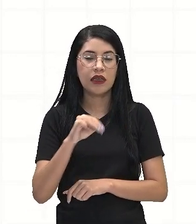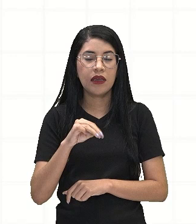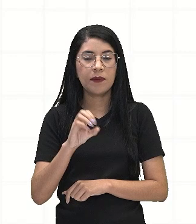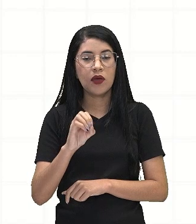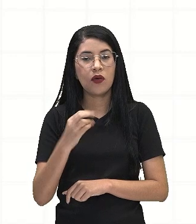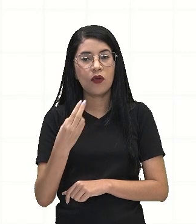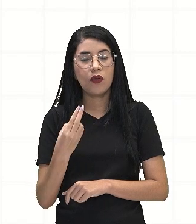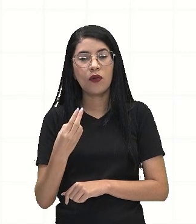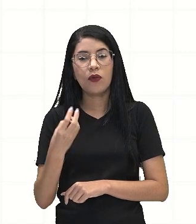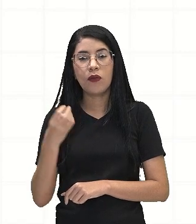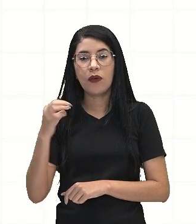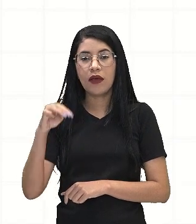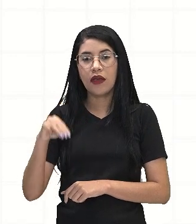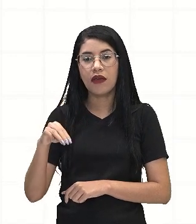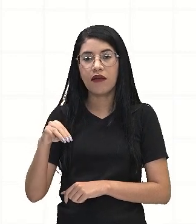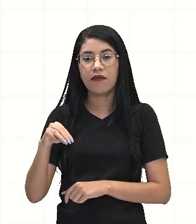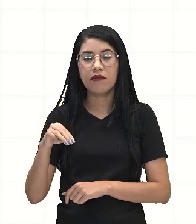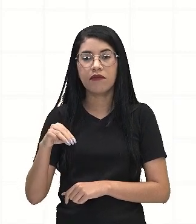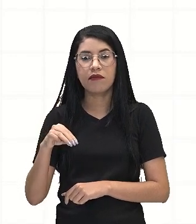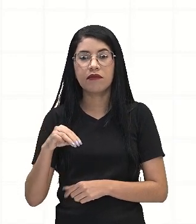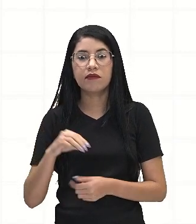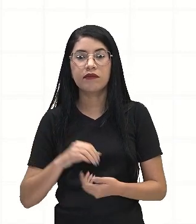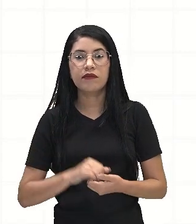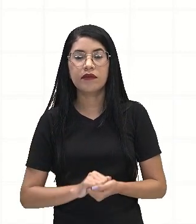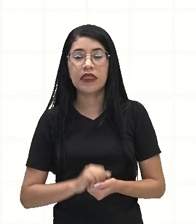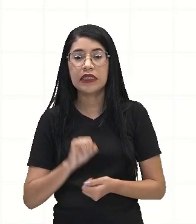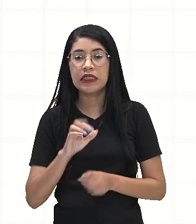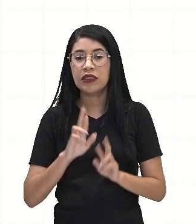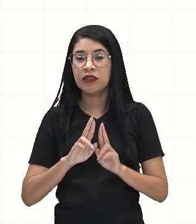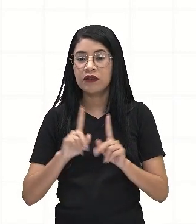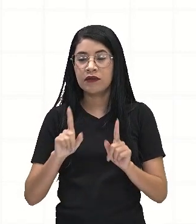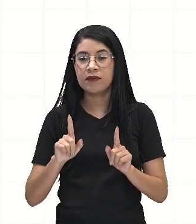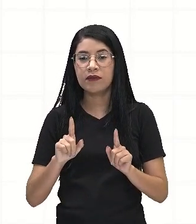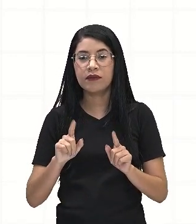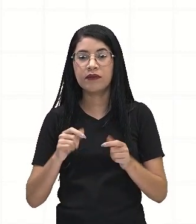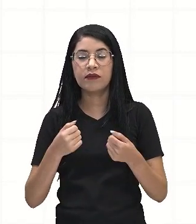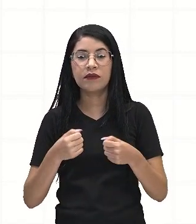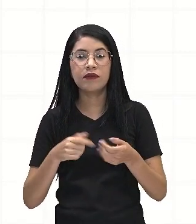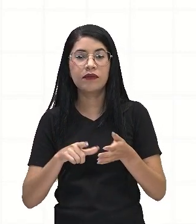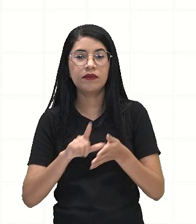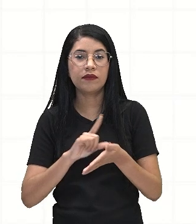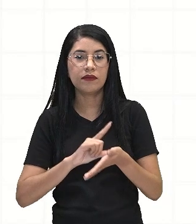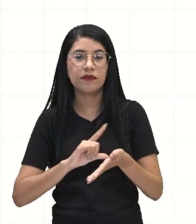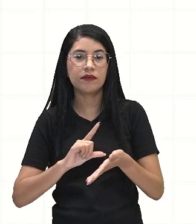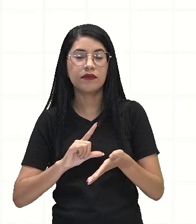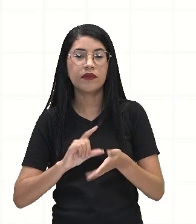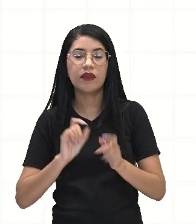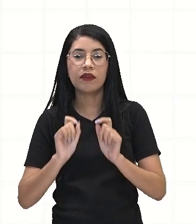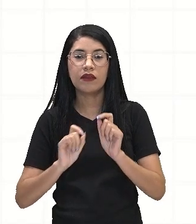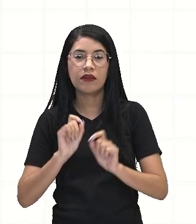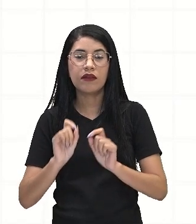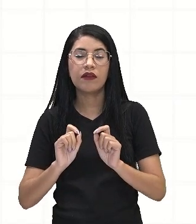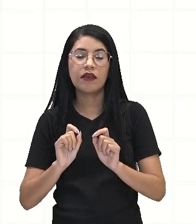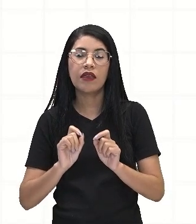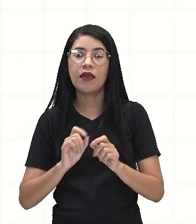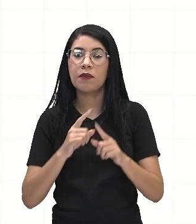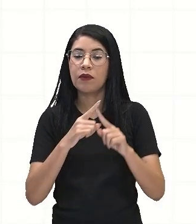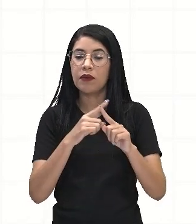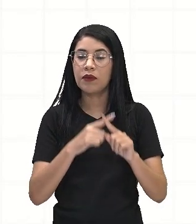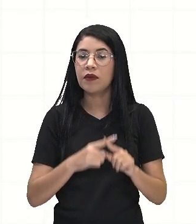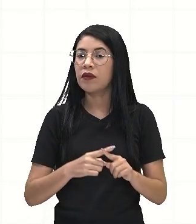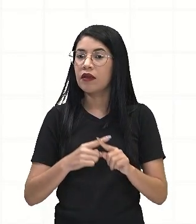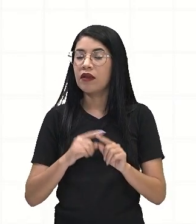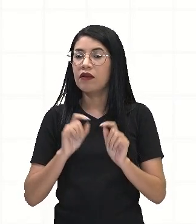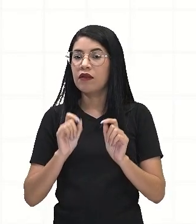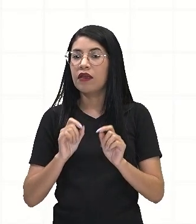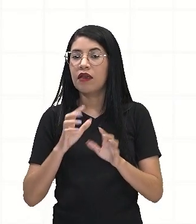não estiverem aqui, ó, na mesma unidade de medida, eu preciso, antes de multiplicar,